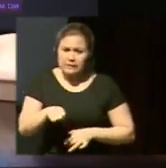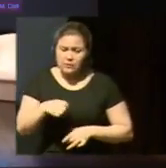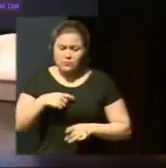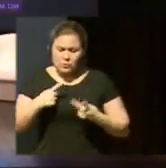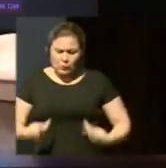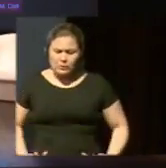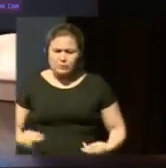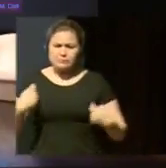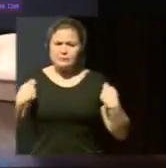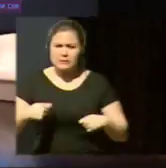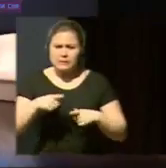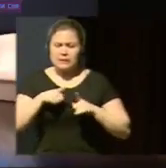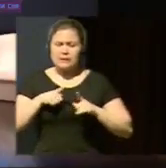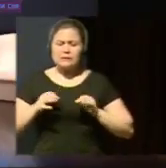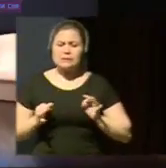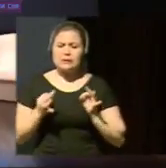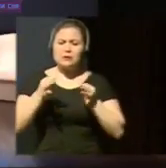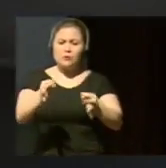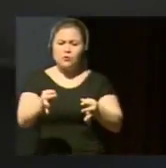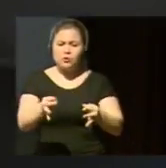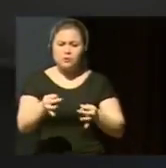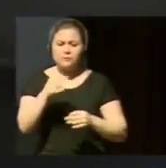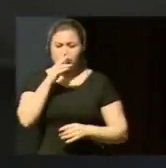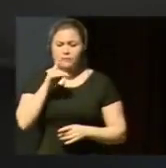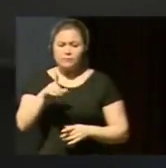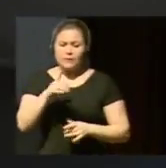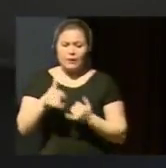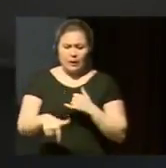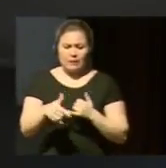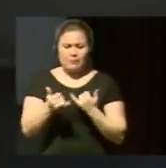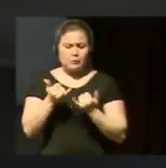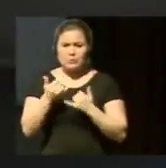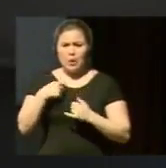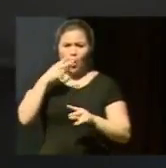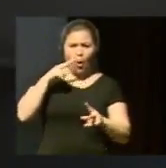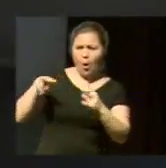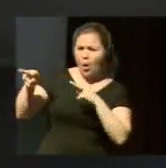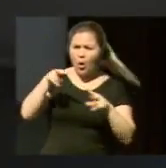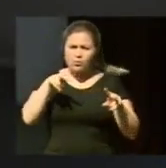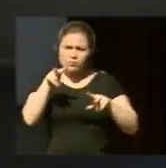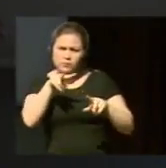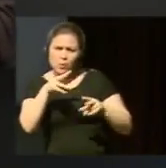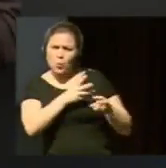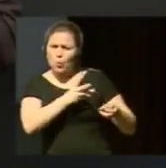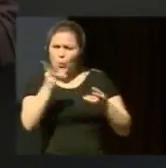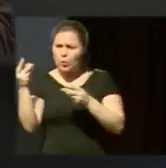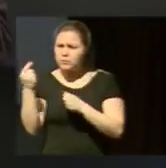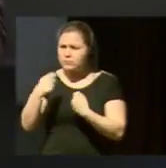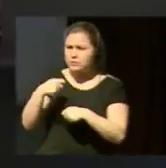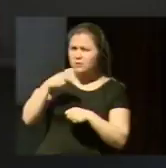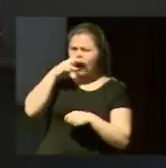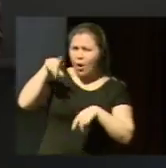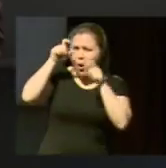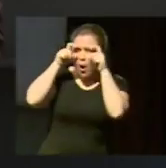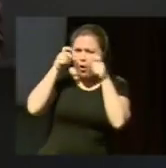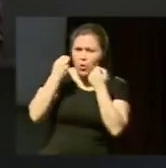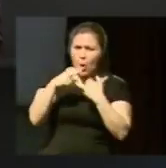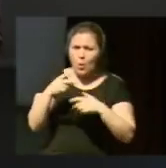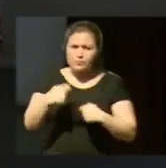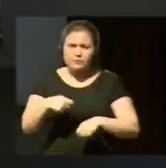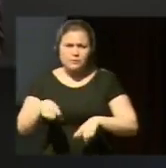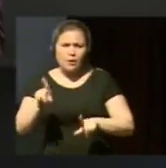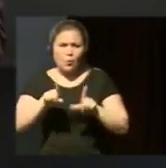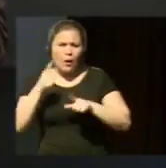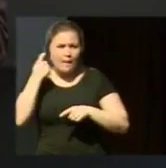ser humano precisa de tecnologia. Aqui, por exemplo, eu olho para vocês e me pergunto quantos precisam de óculos ou precisam de um